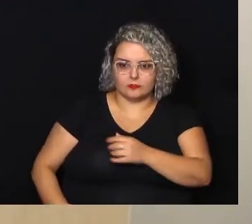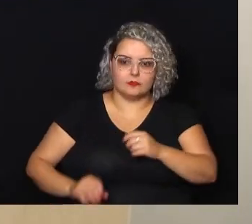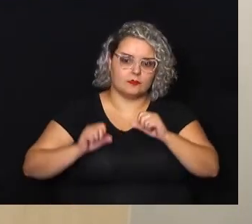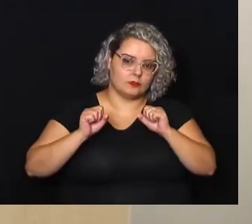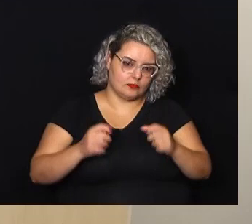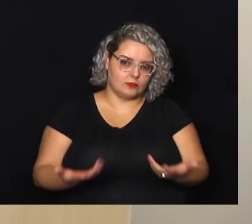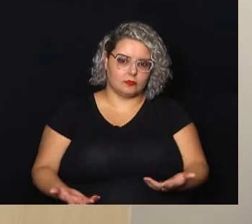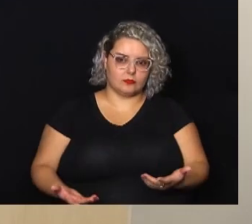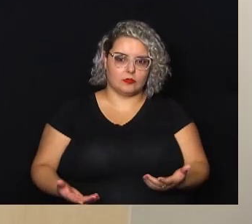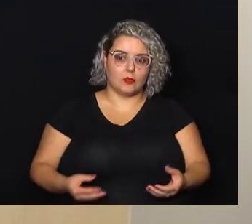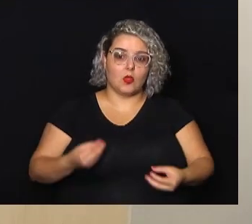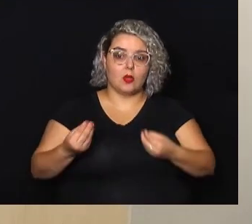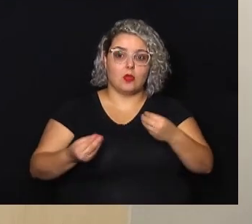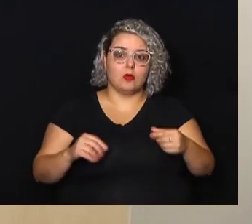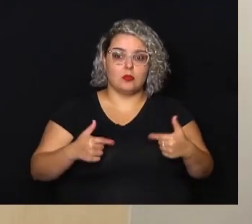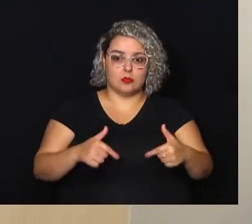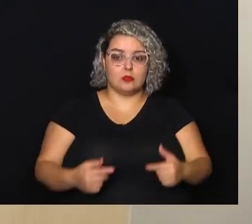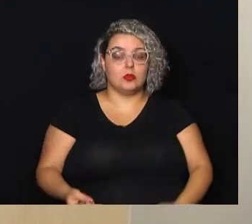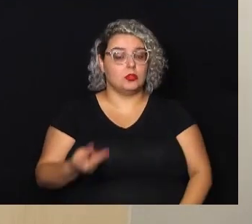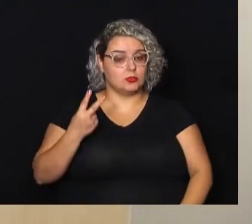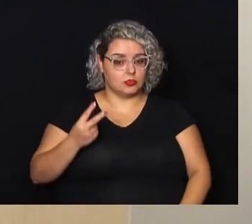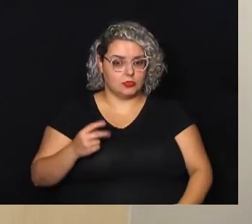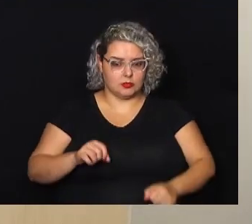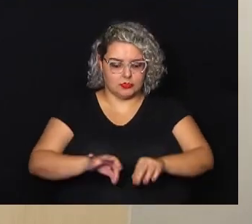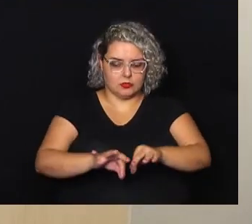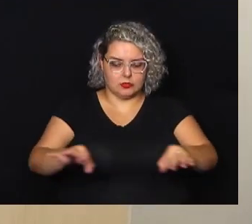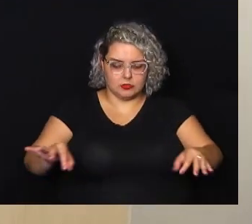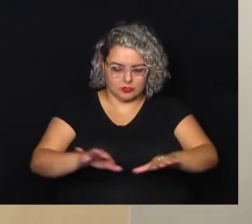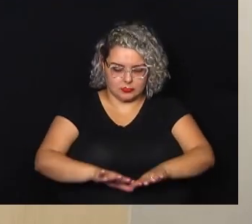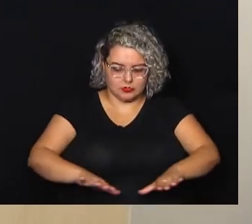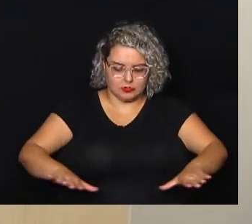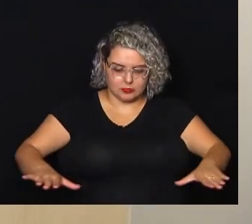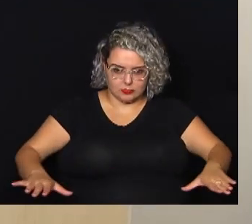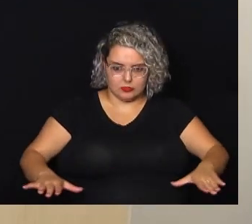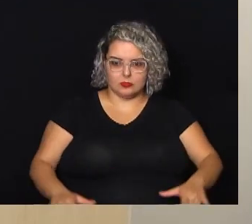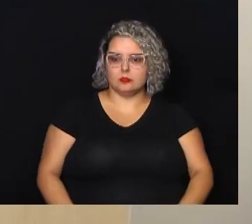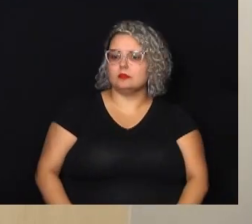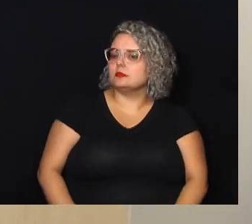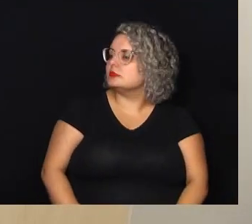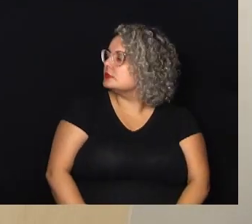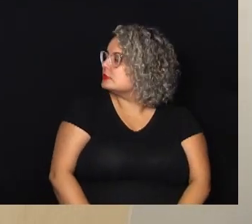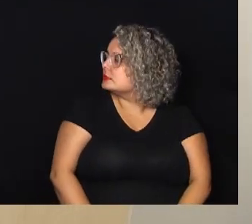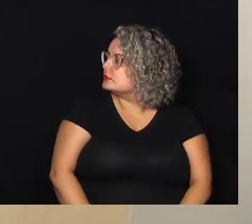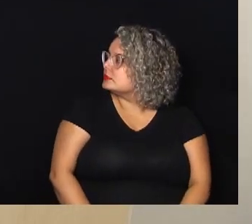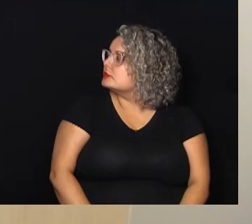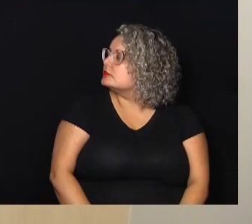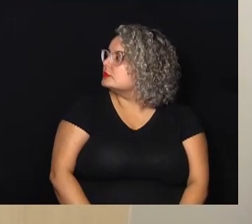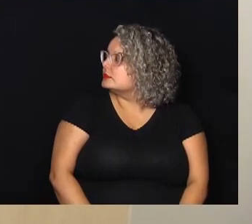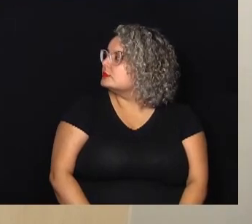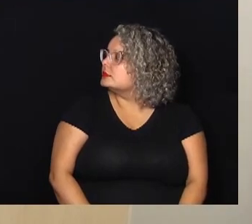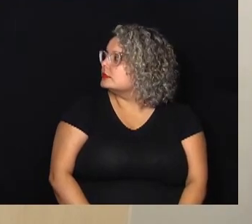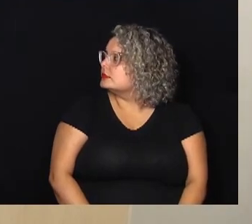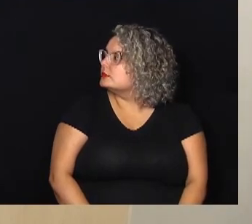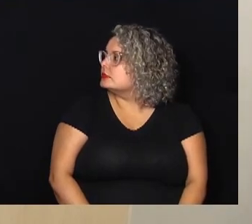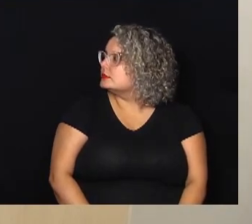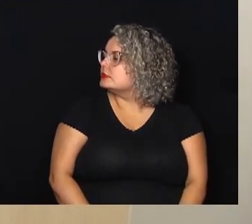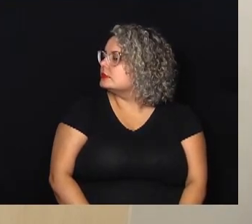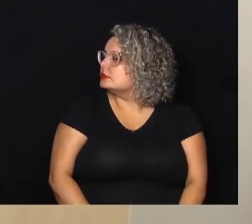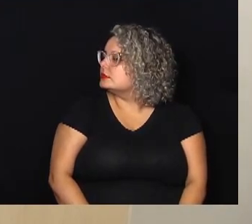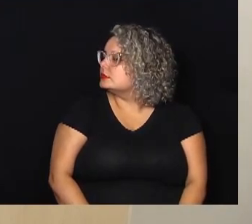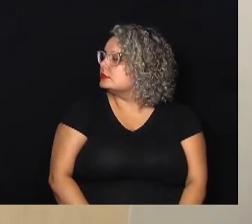aí a gente pode trabalhar. Aí como que eu trabalho? Eu uso dois. Eu abro o saquinho, né? Uso esse saquinho